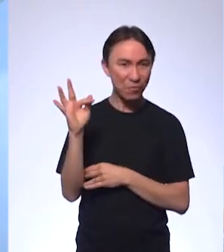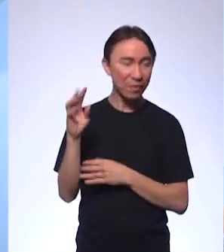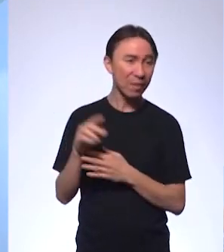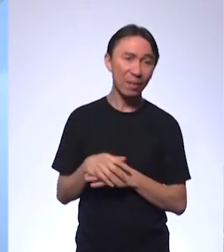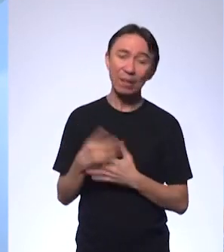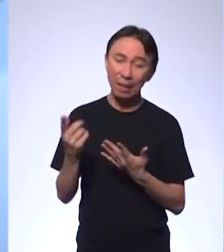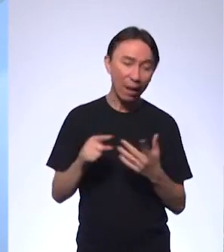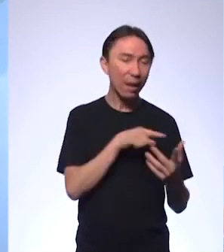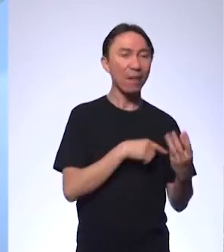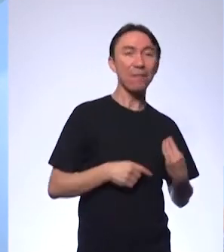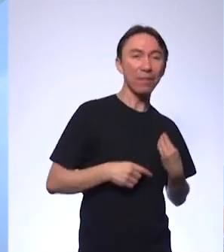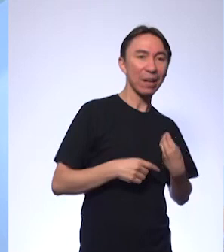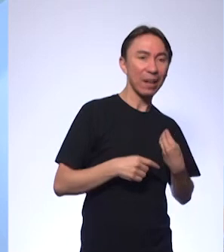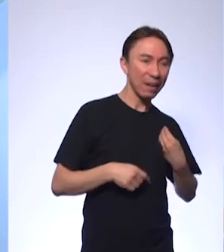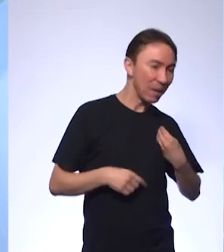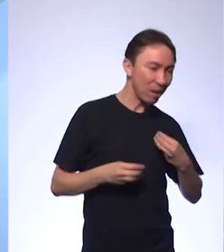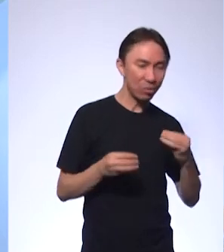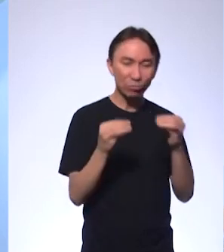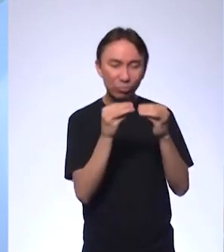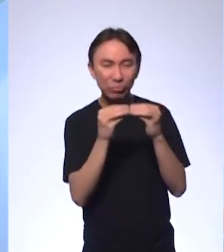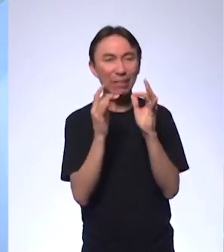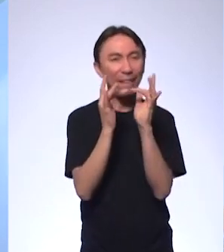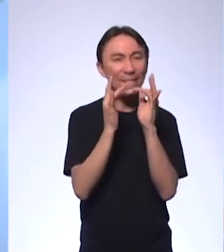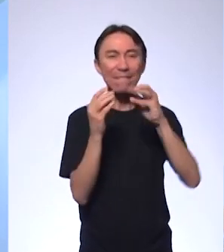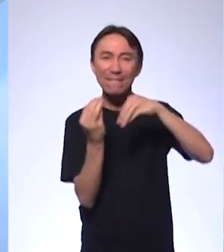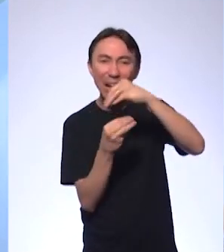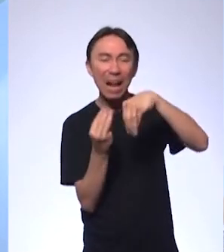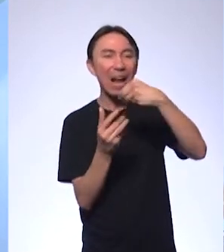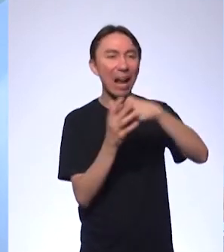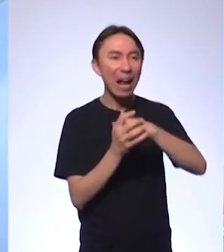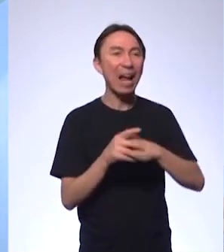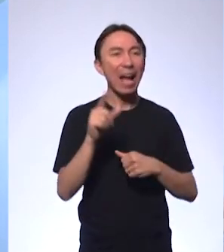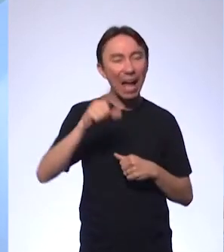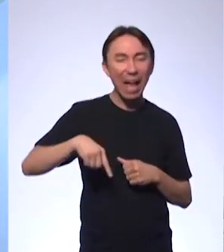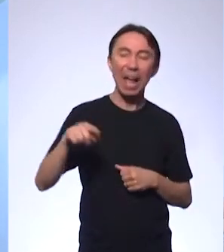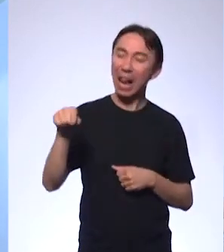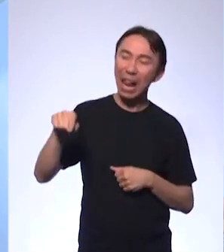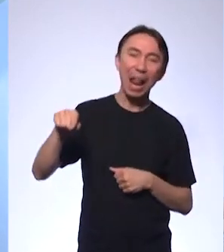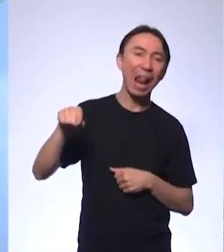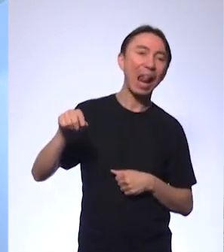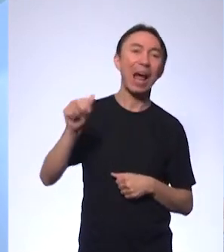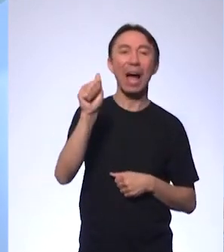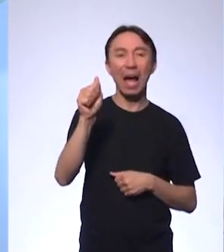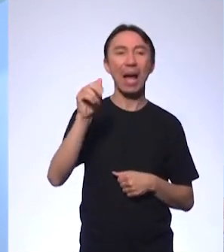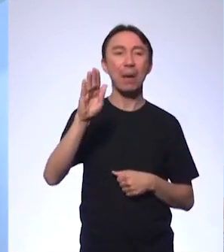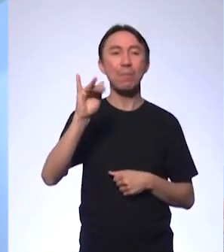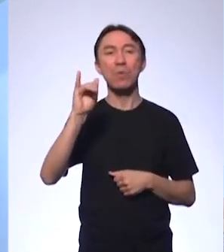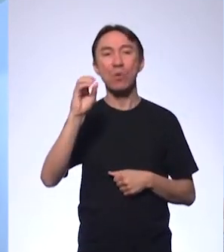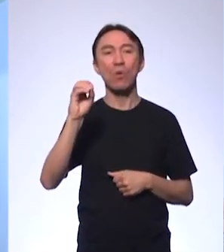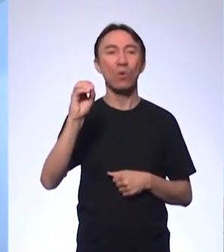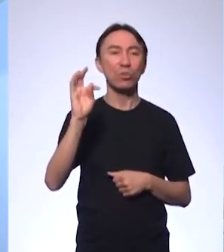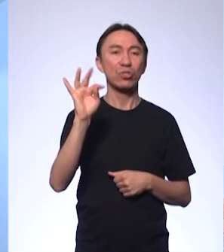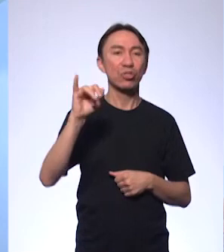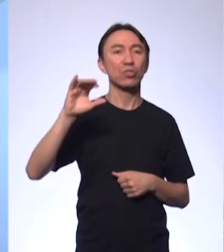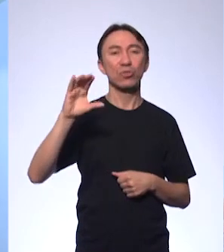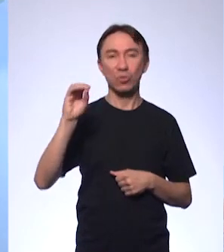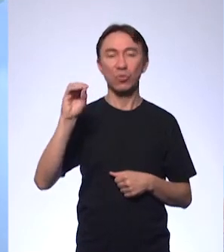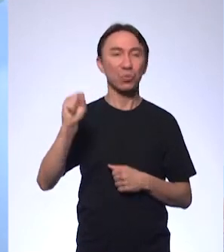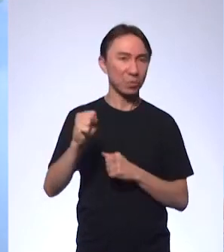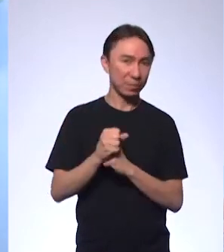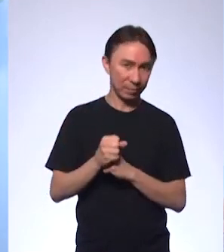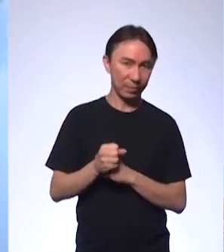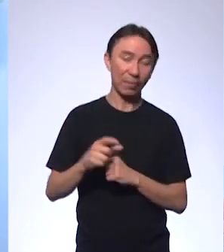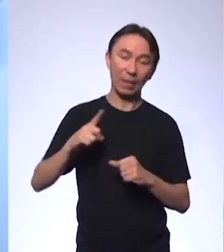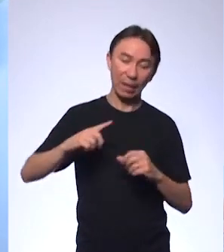dependem, eles estão aí classificados nesses fatores abióticos. Né? Então, quando a gente fala em um ecossistema, a gente está